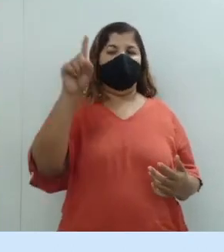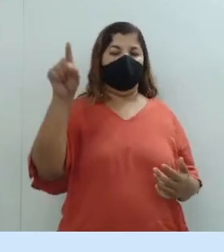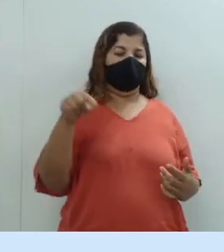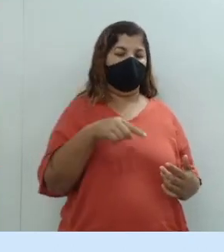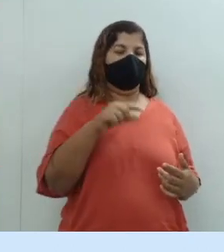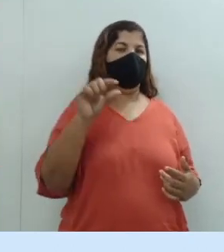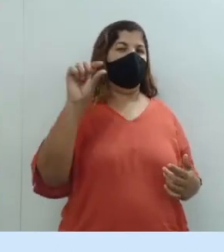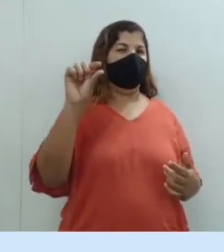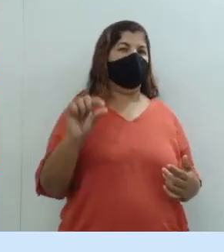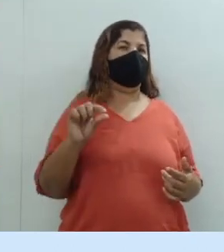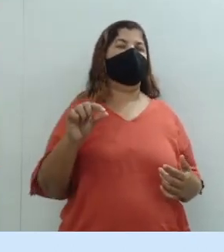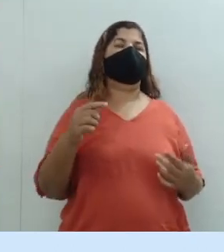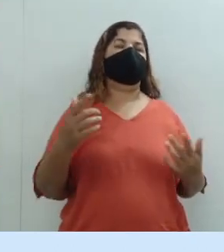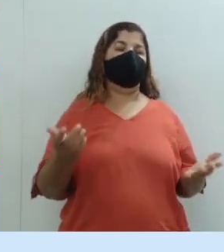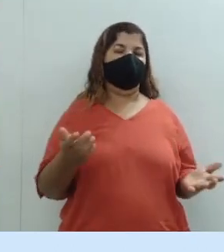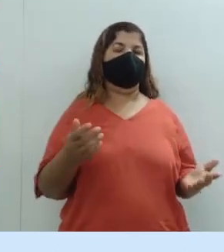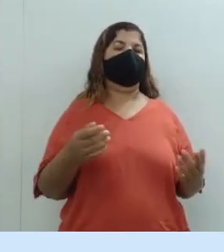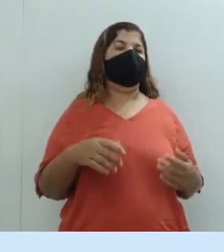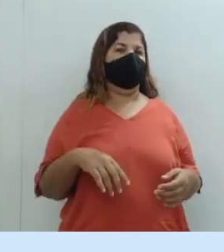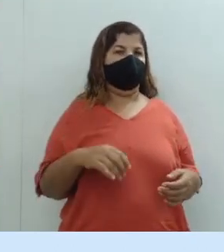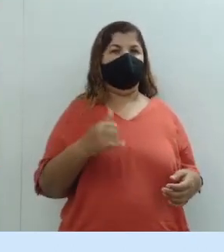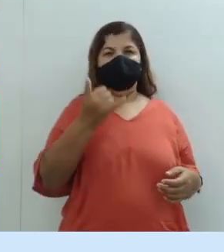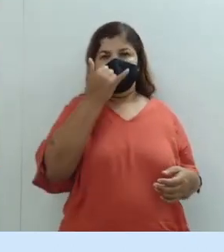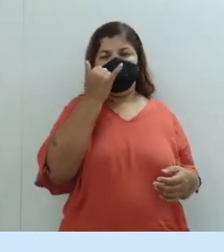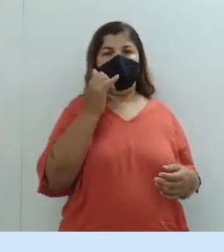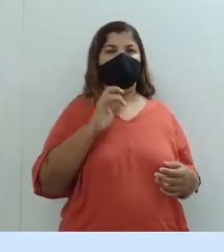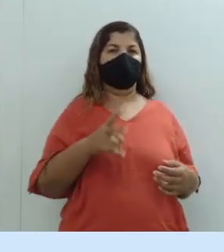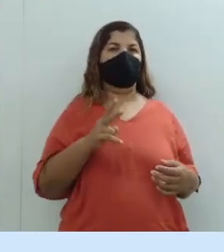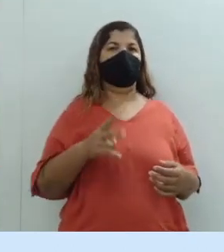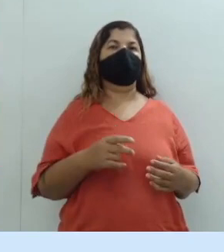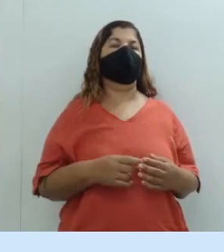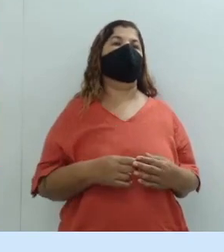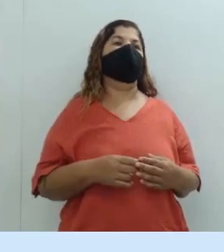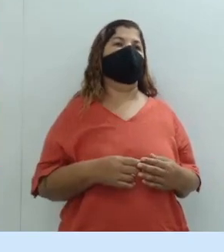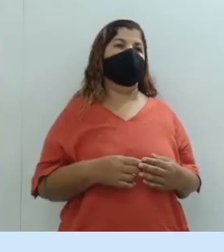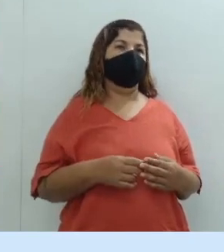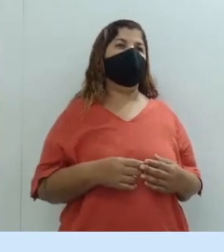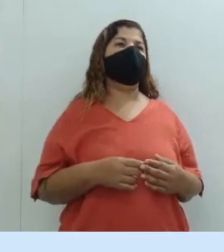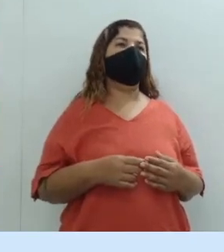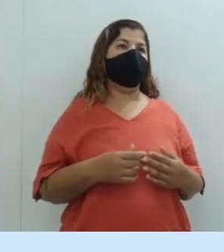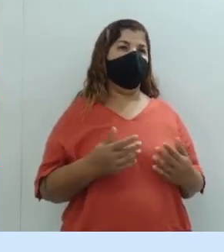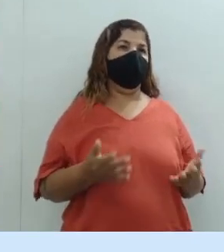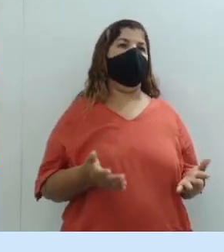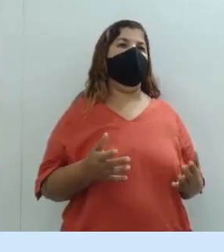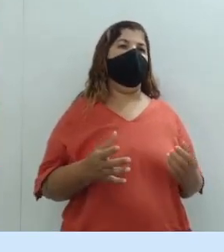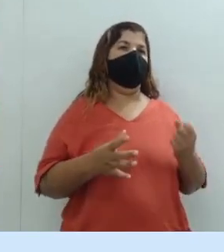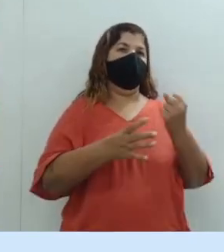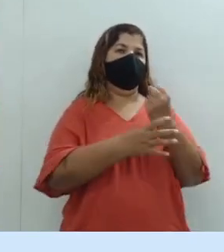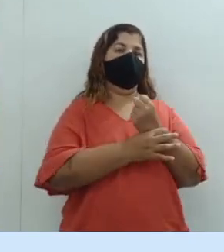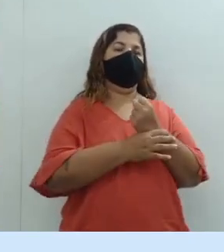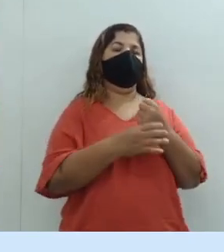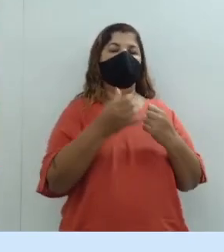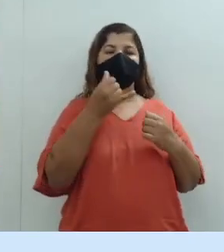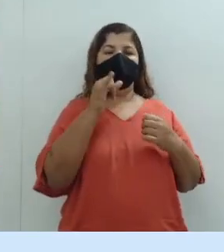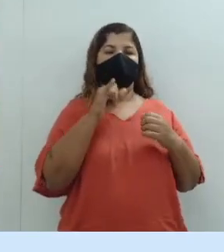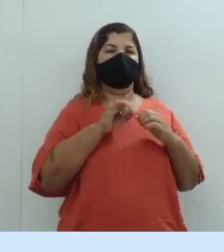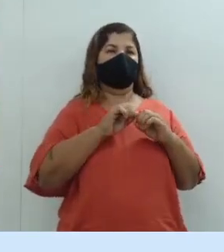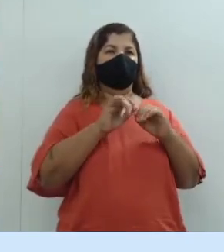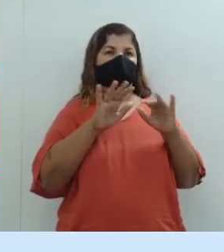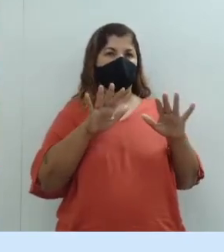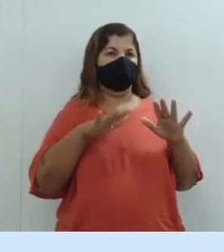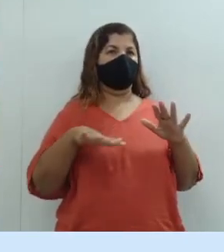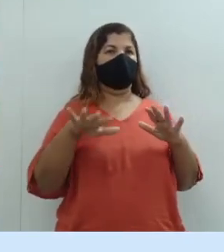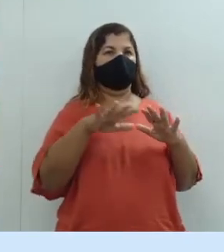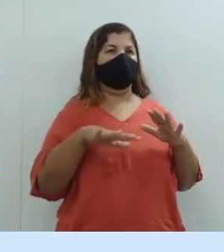iria desarmar e você não iria conseguir funcionar lá o seu equipamento. Então a função também é proteger o circuito elétrico no qual